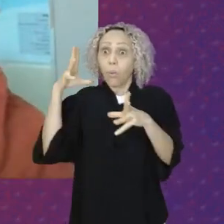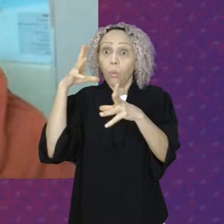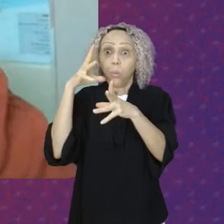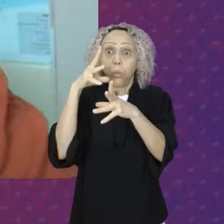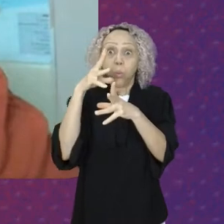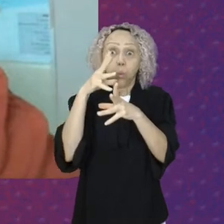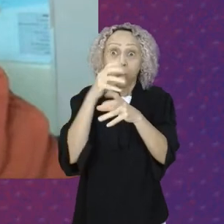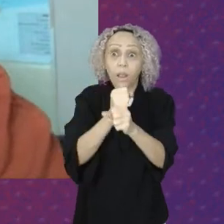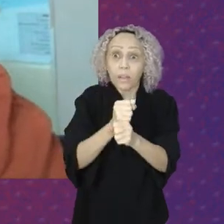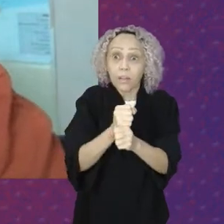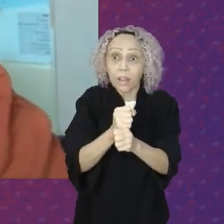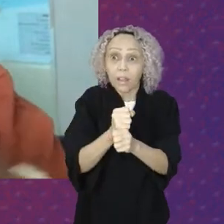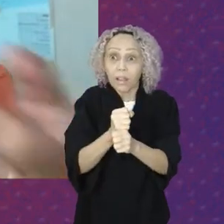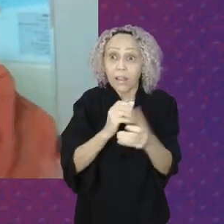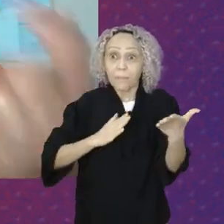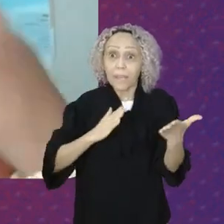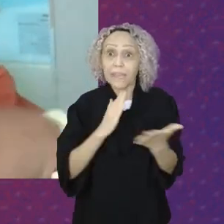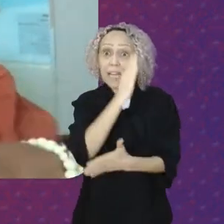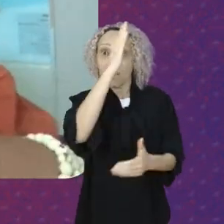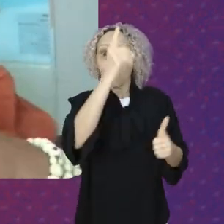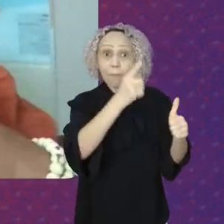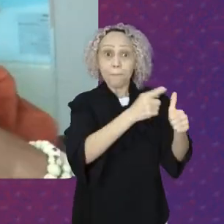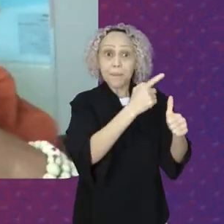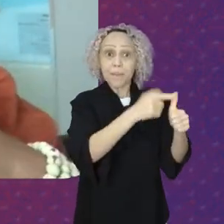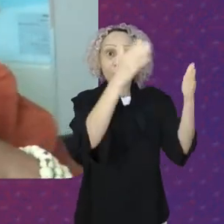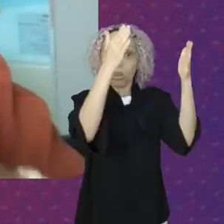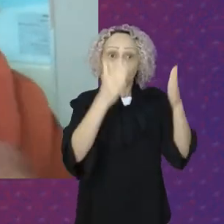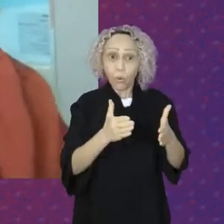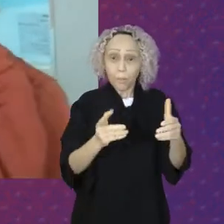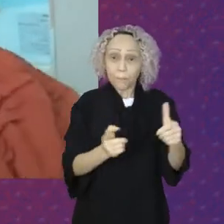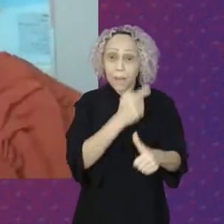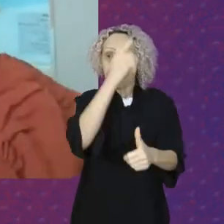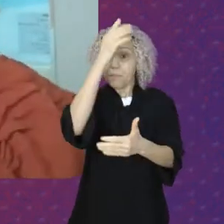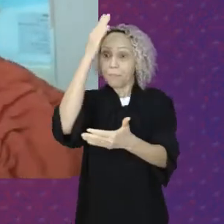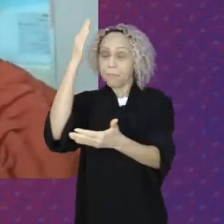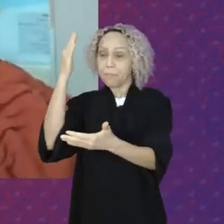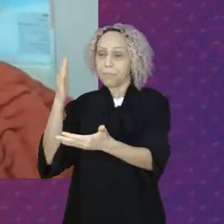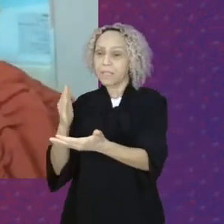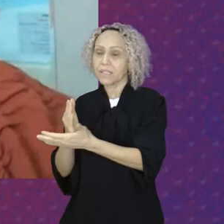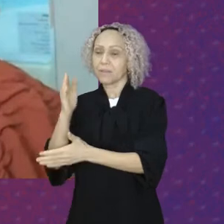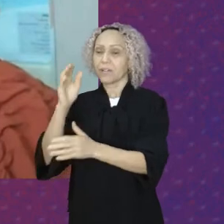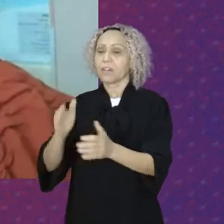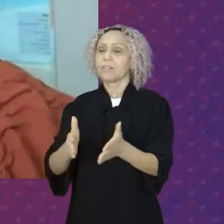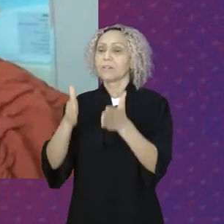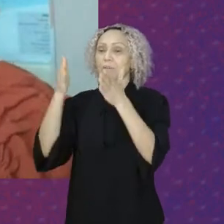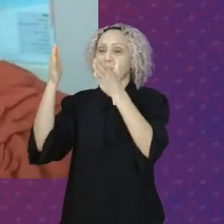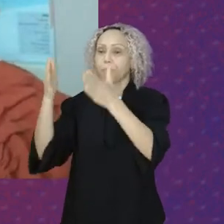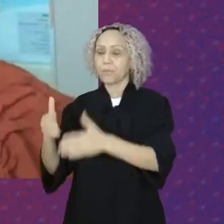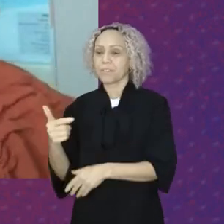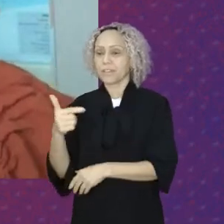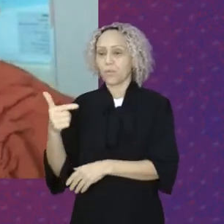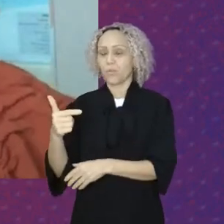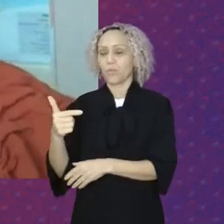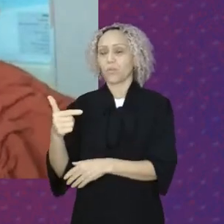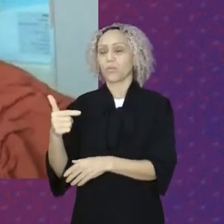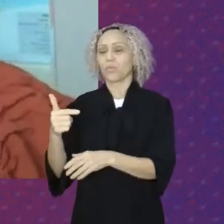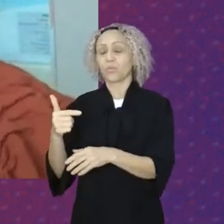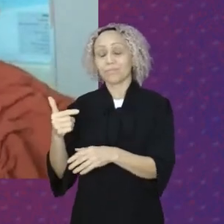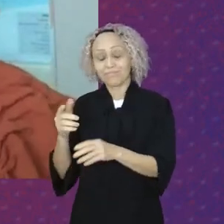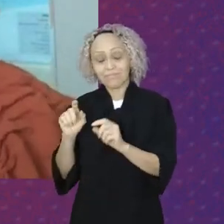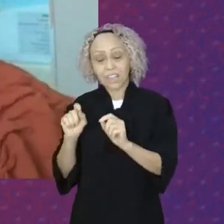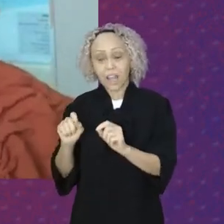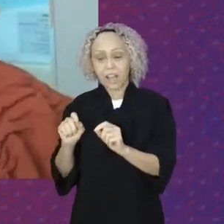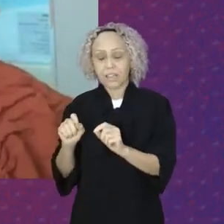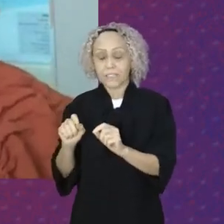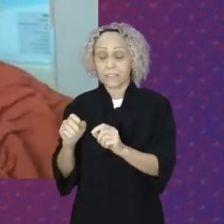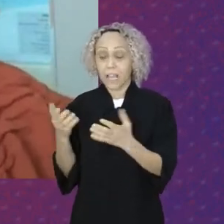manter a criança viva e continuar fazendo campanha? E isso é interessante. Por que eu estou falando sobre isso?